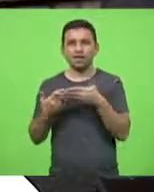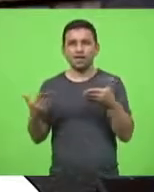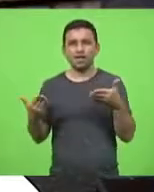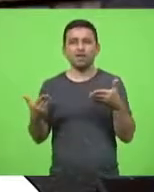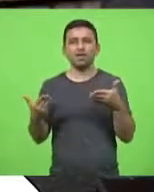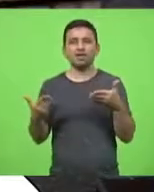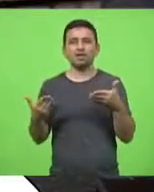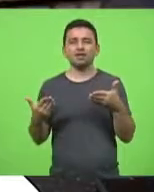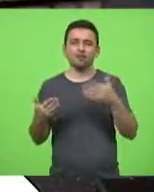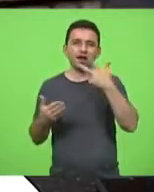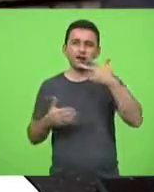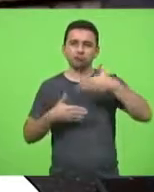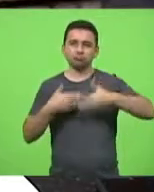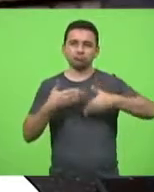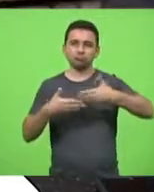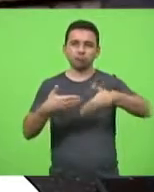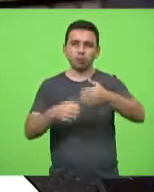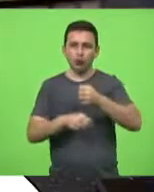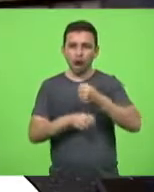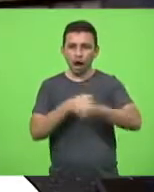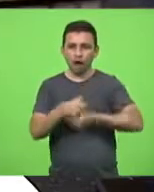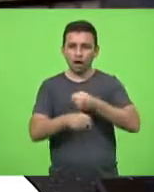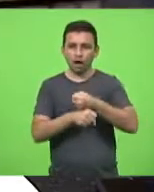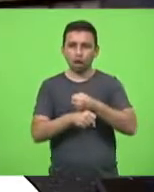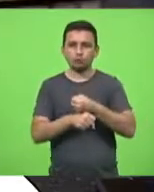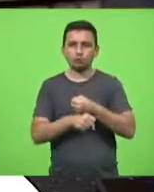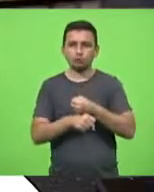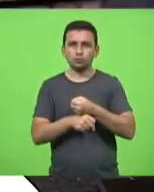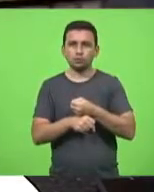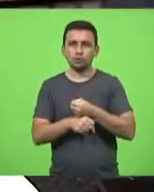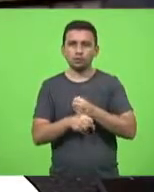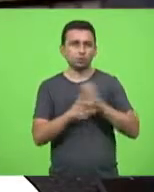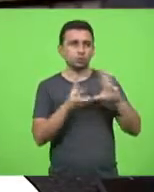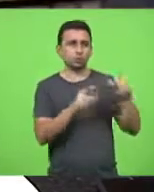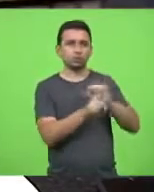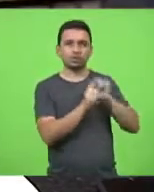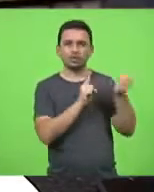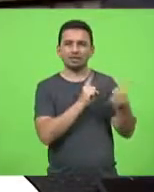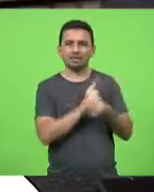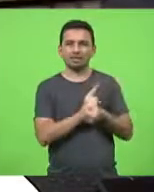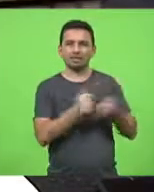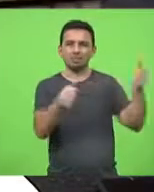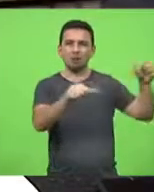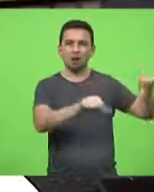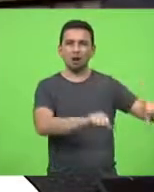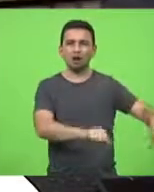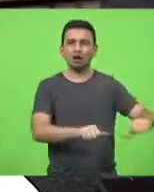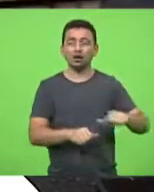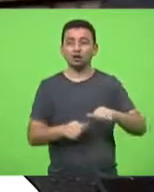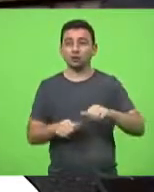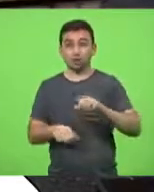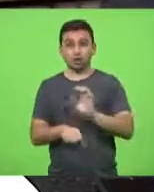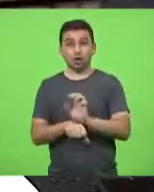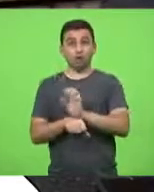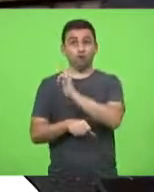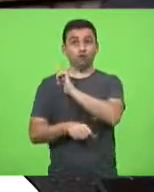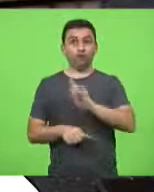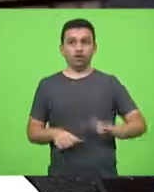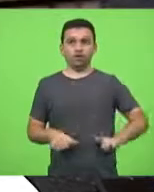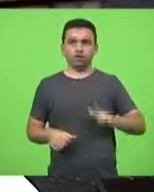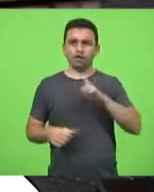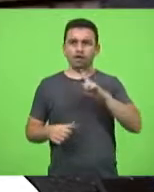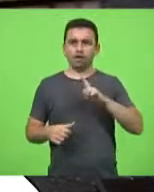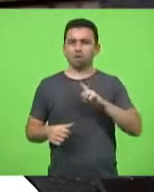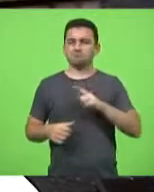caminha para ter um ano, por incrível que pareça, enquanto a sociedade vai mal, o Estado terá um ano